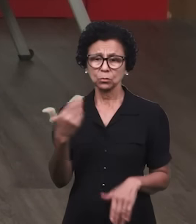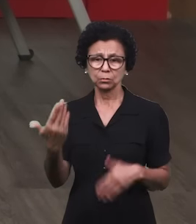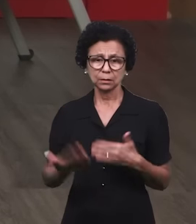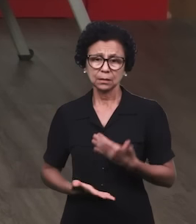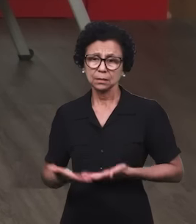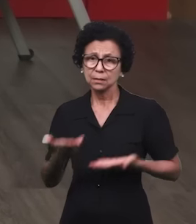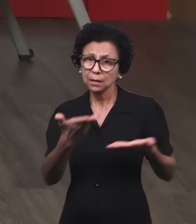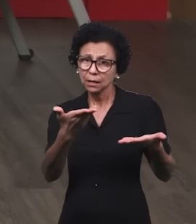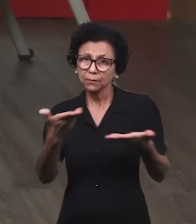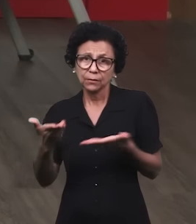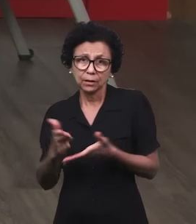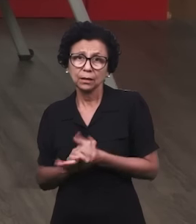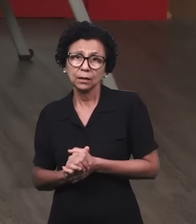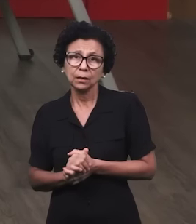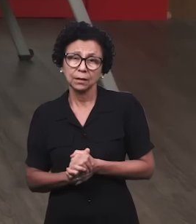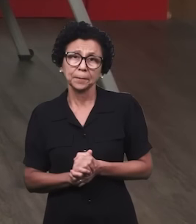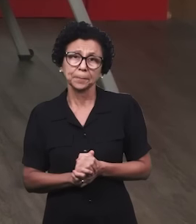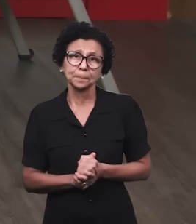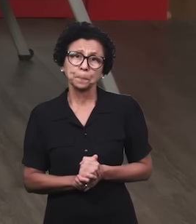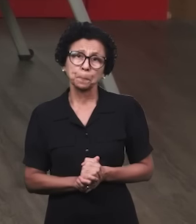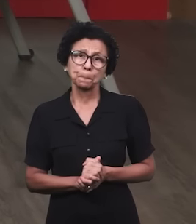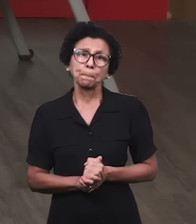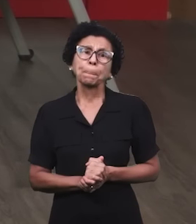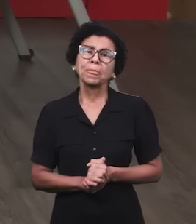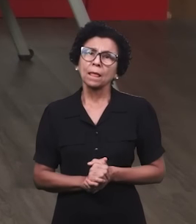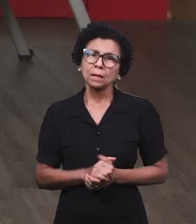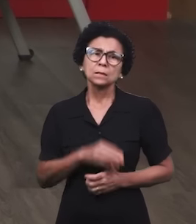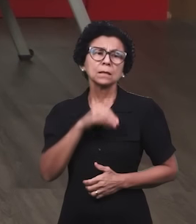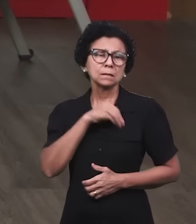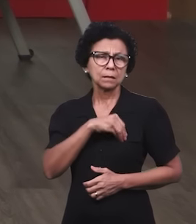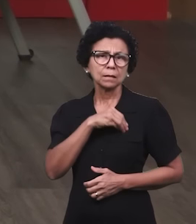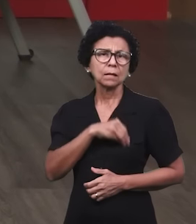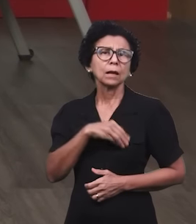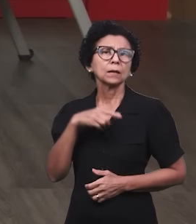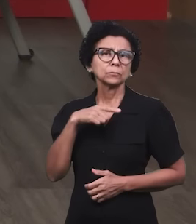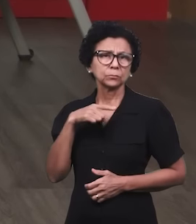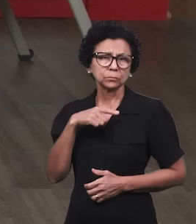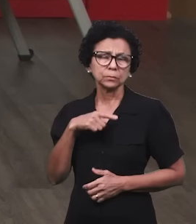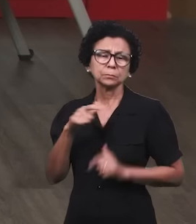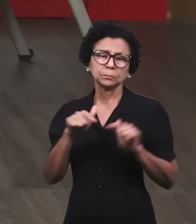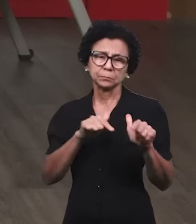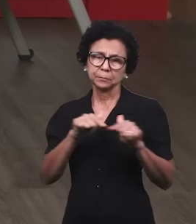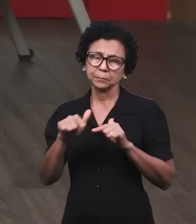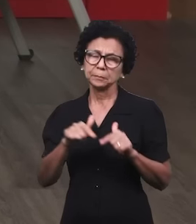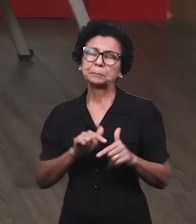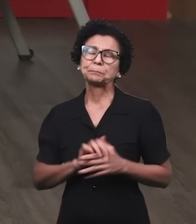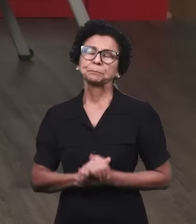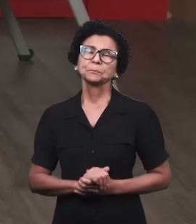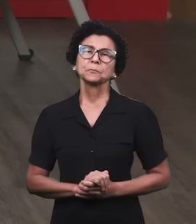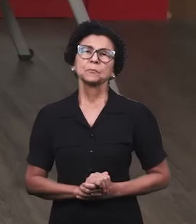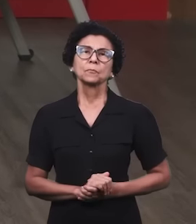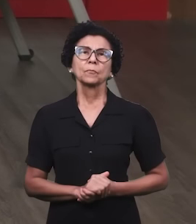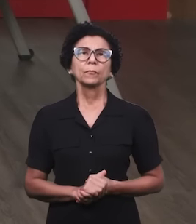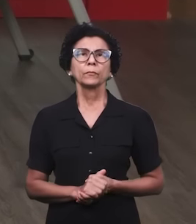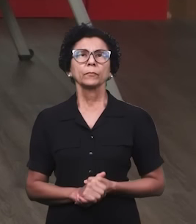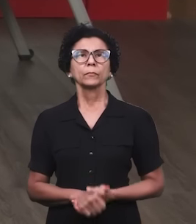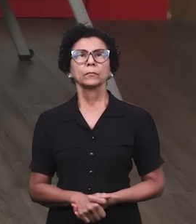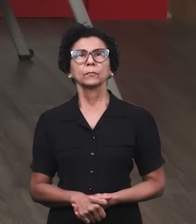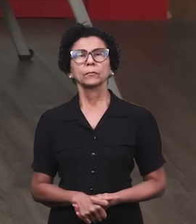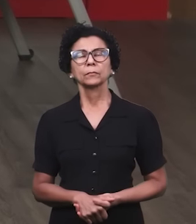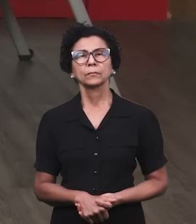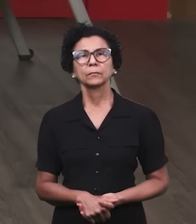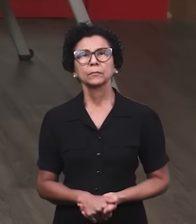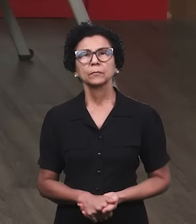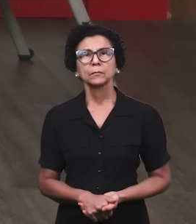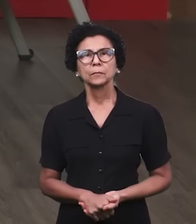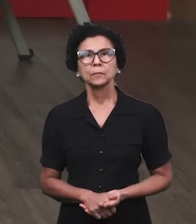até recebia o salário para estar ali, não é? Então, é um detalhe que